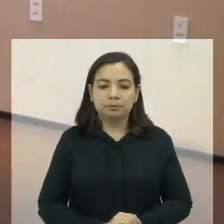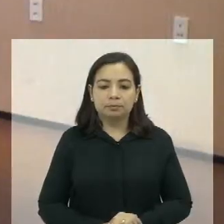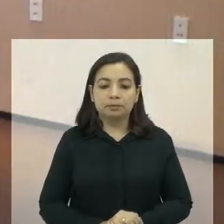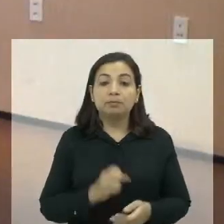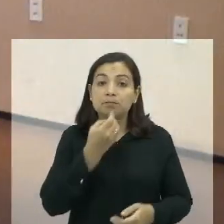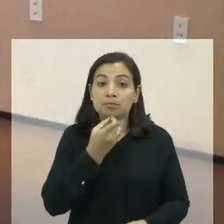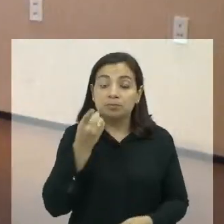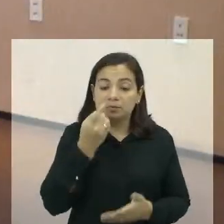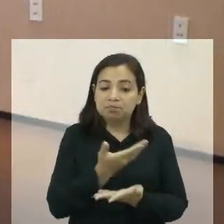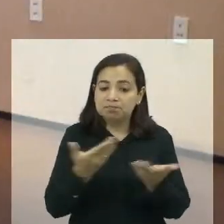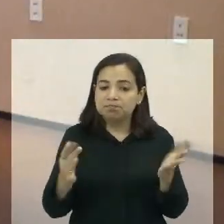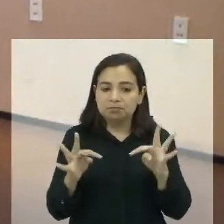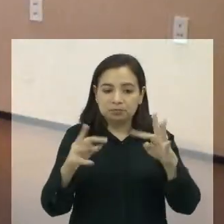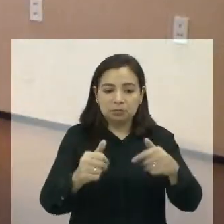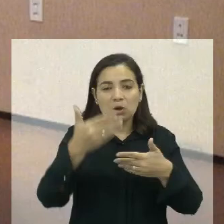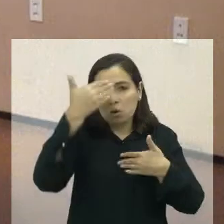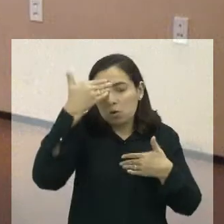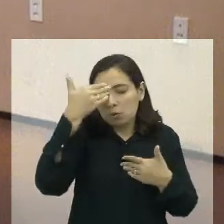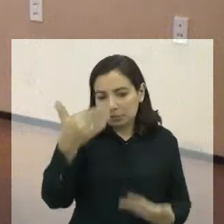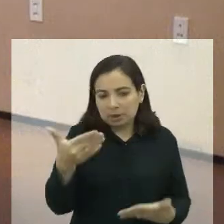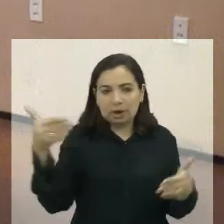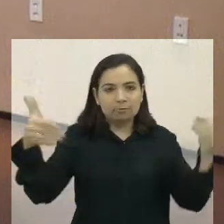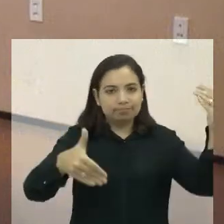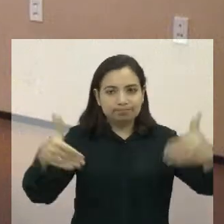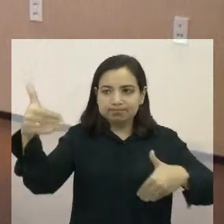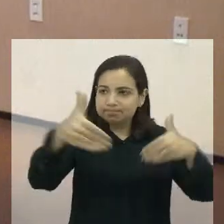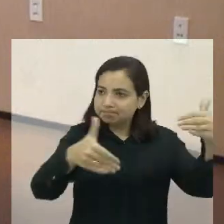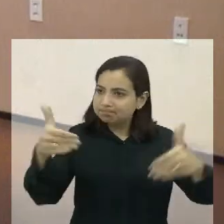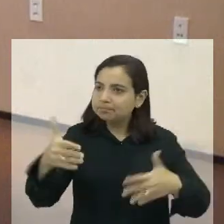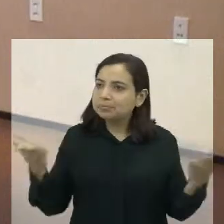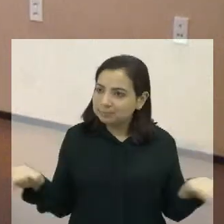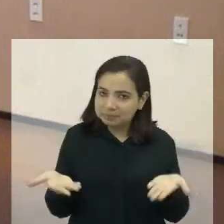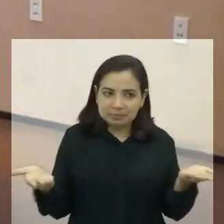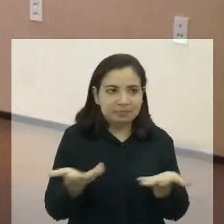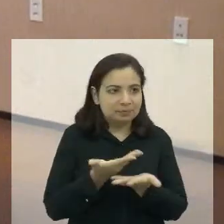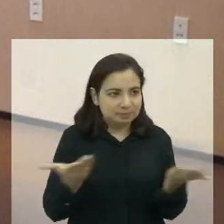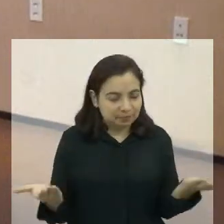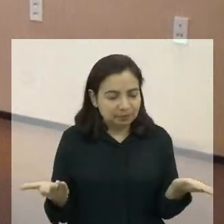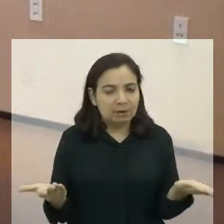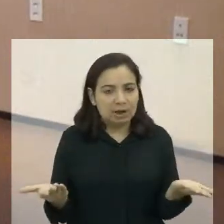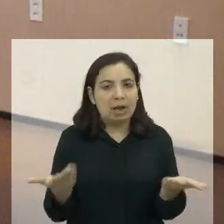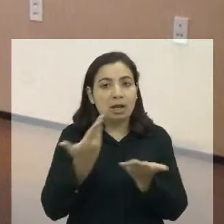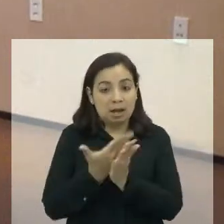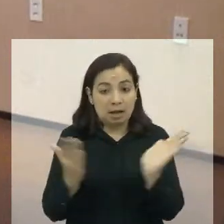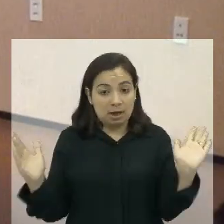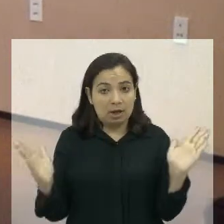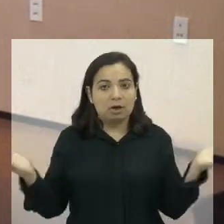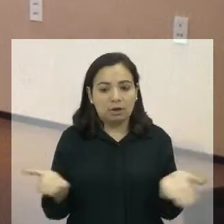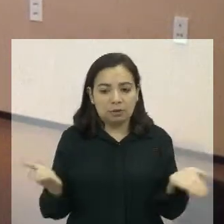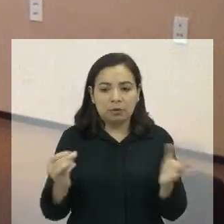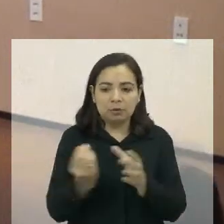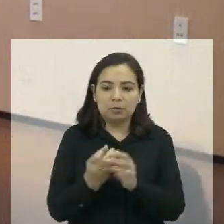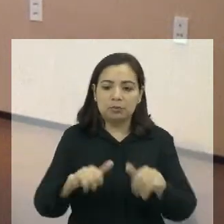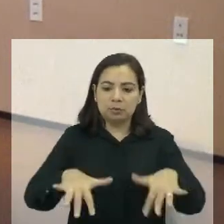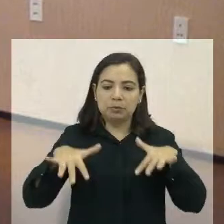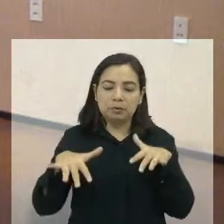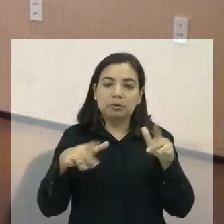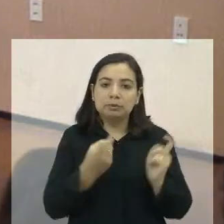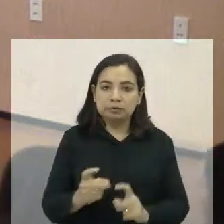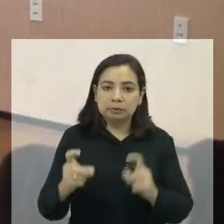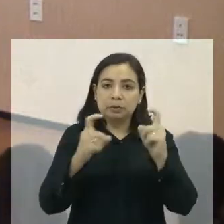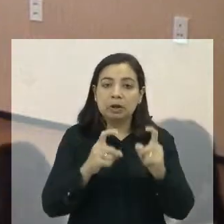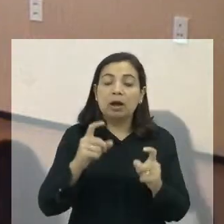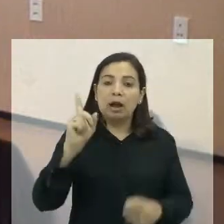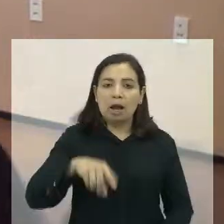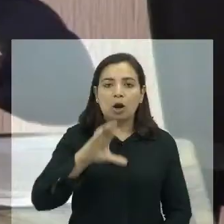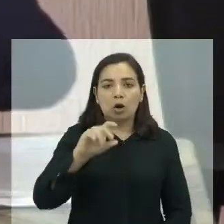Bom dia a todos, muito obrigado pela presença. Declaro aberta a audiência pública para discutir o Código da Cidade,